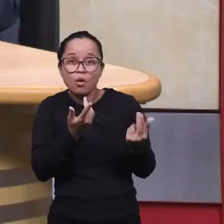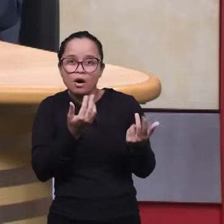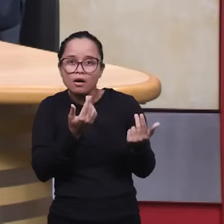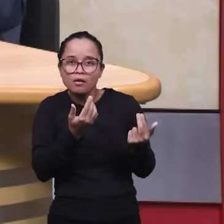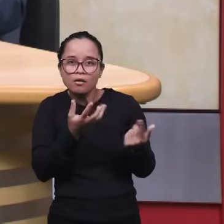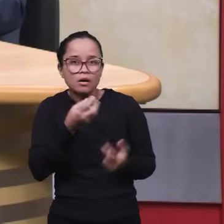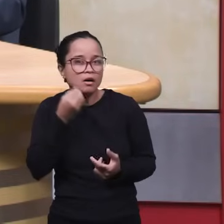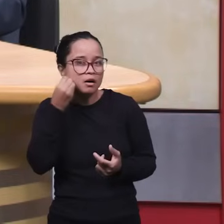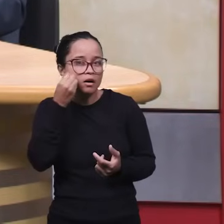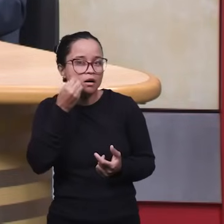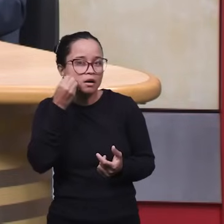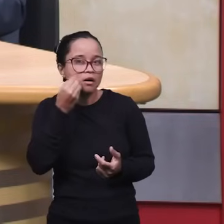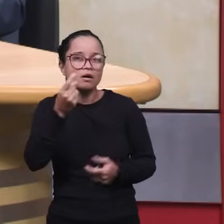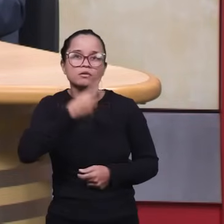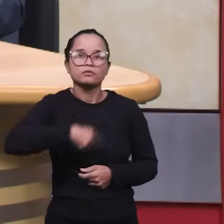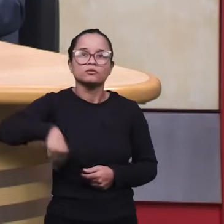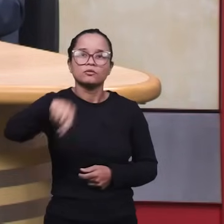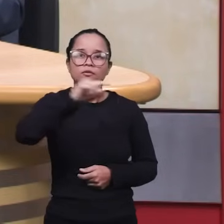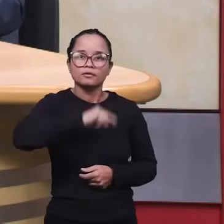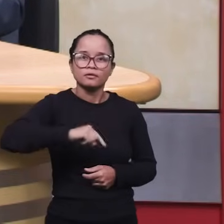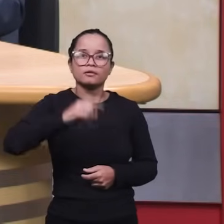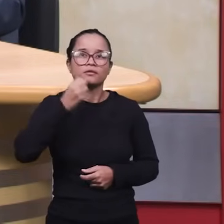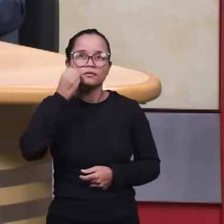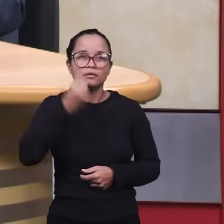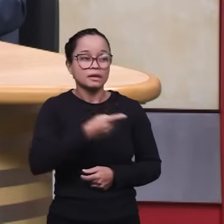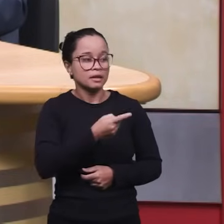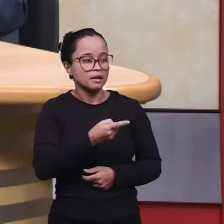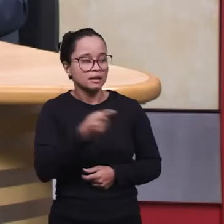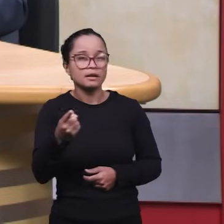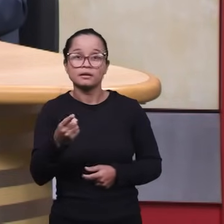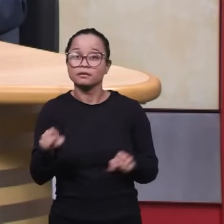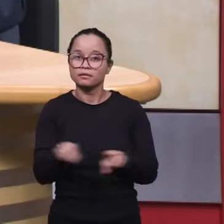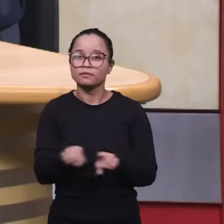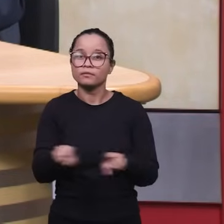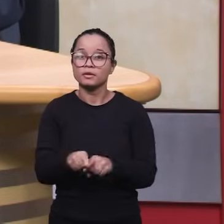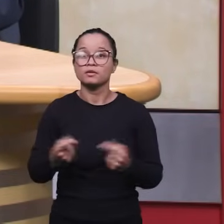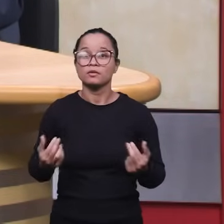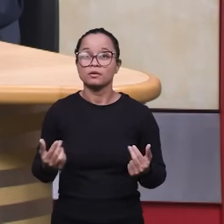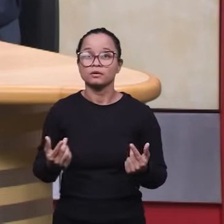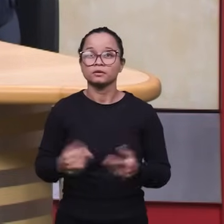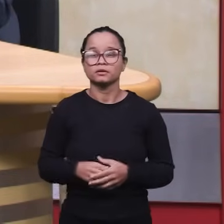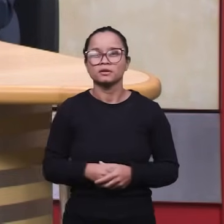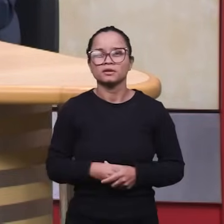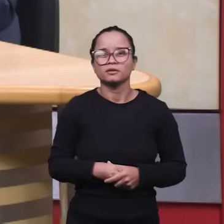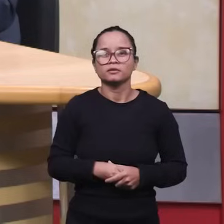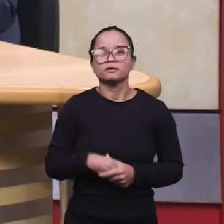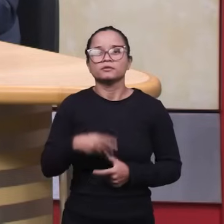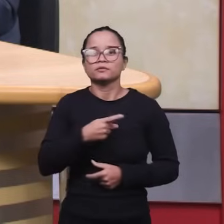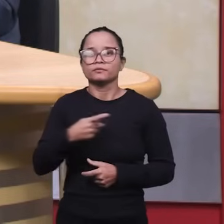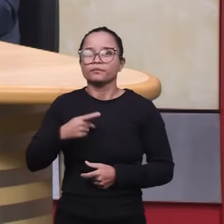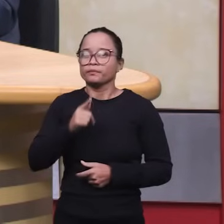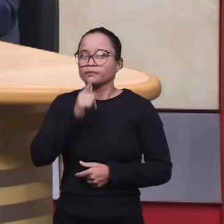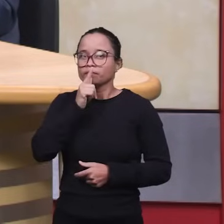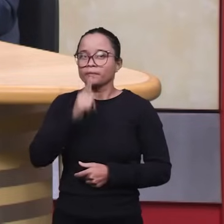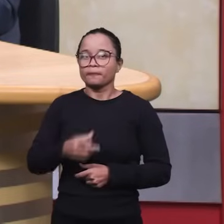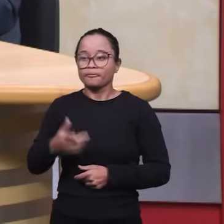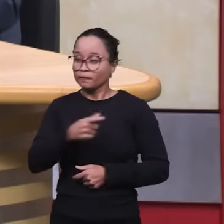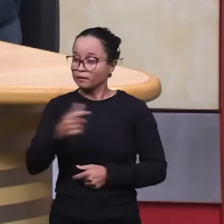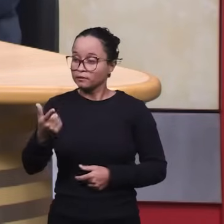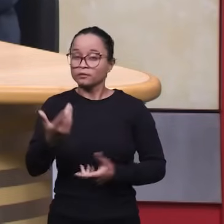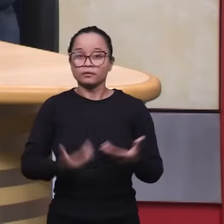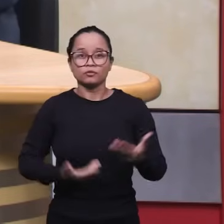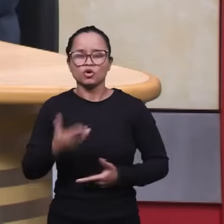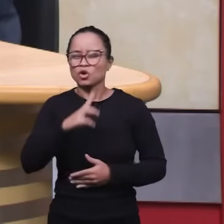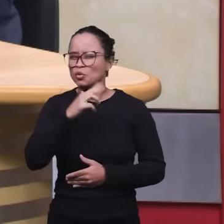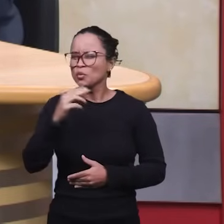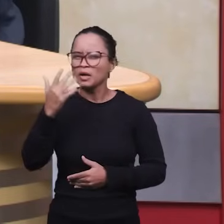mesma experiência que nós tivemos, os irmãos, eu falei até esses dias para Gilson, essa foi a experiência desses irmãos